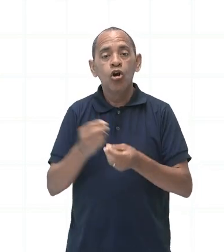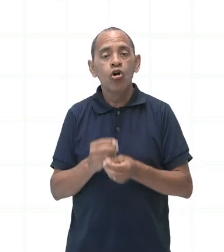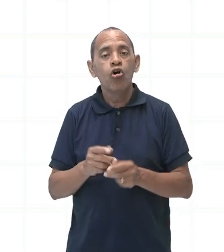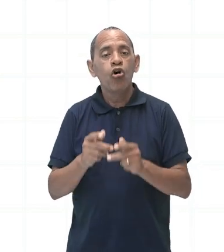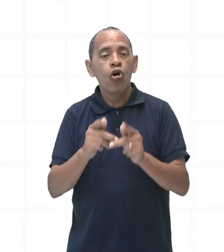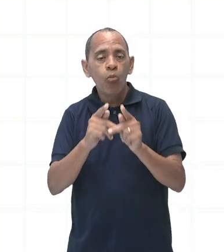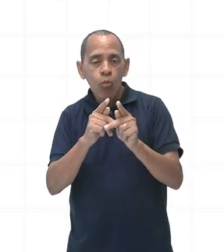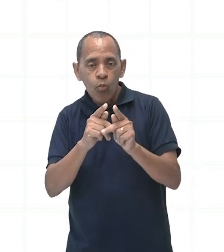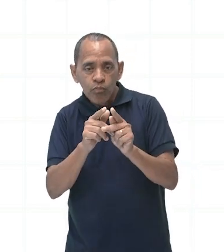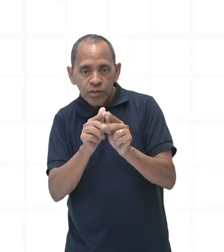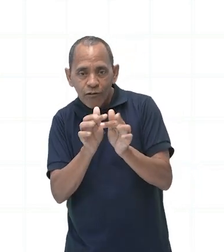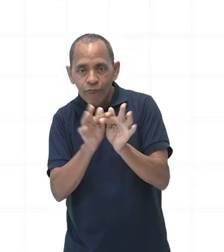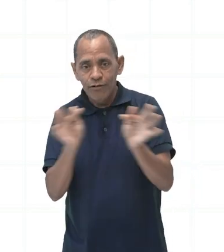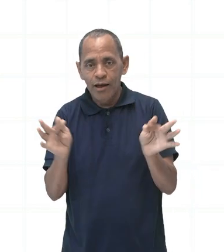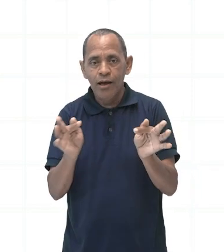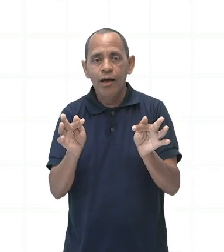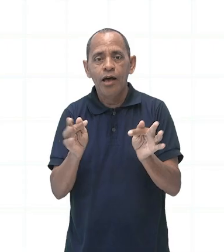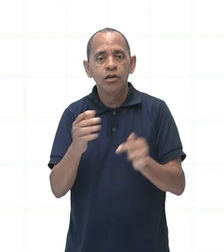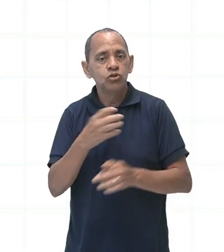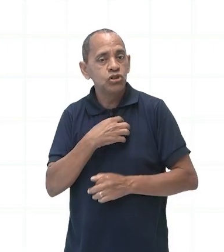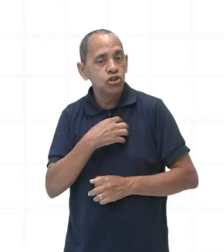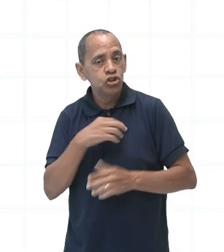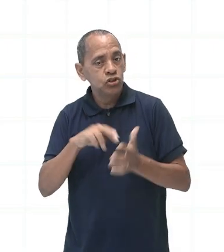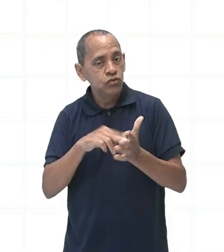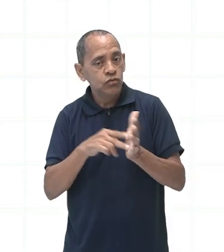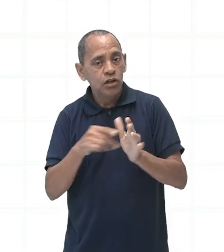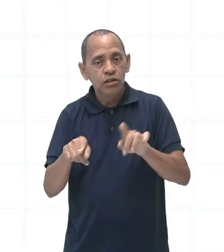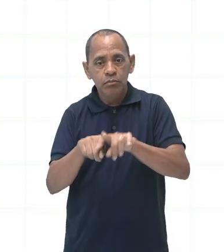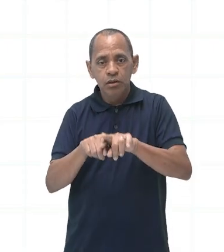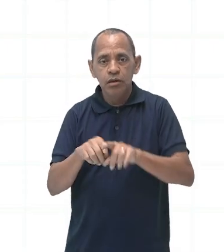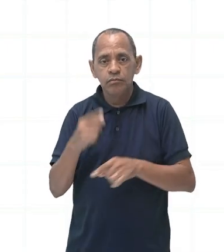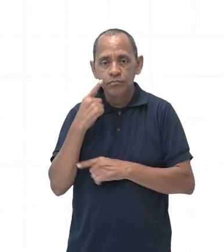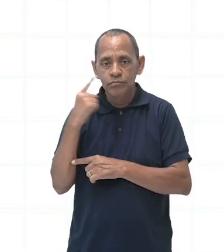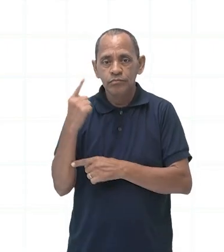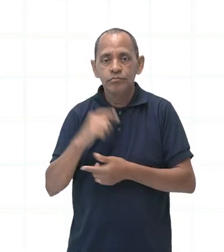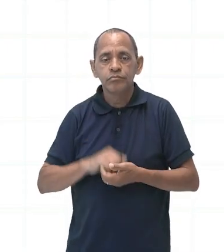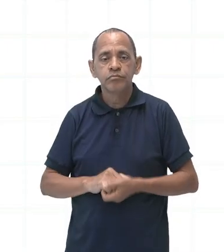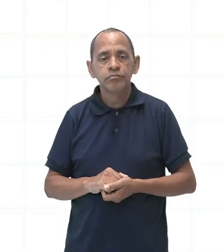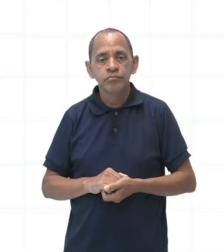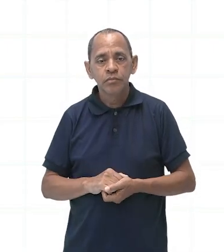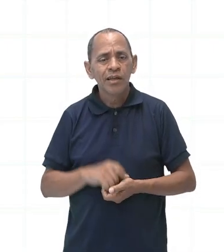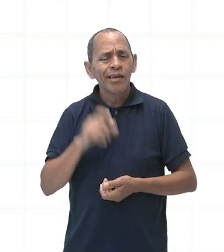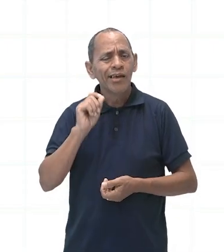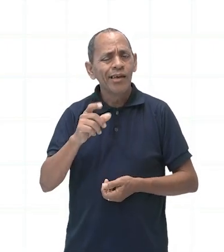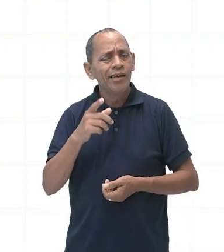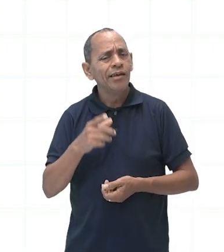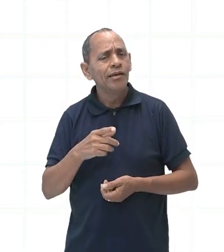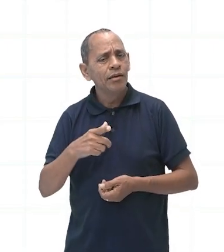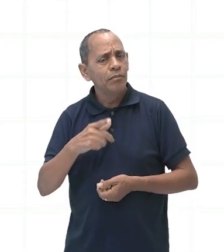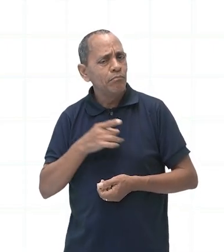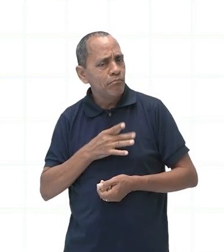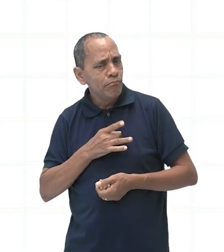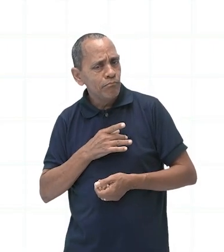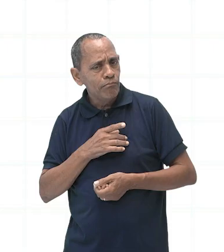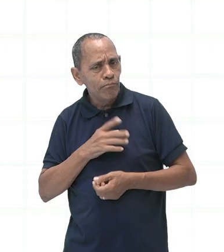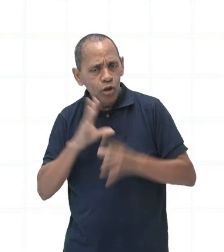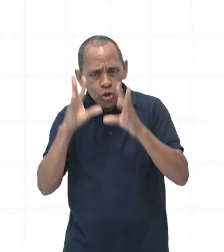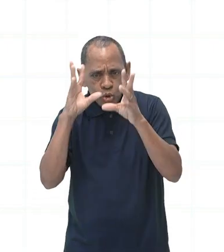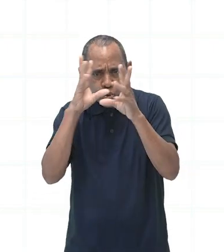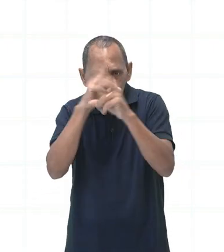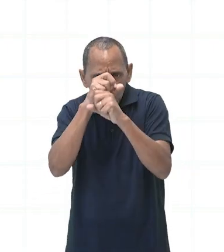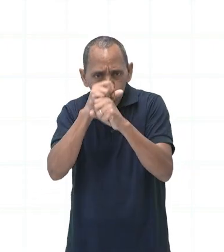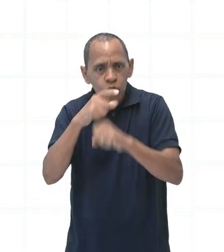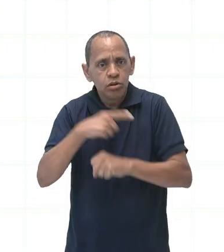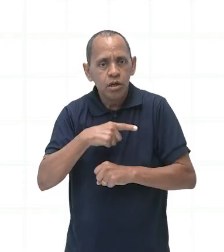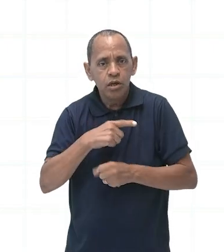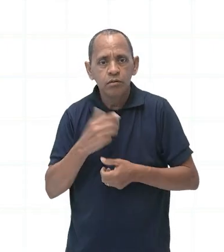As crianças. Então, as crianças, tudo isso daqui é o meu sujeito, todo o restante é predicado, tá? Inclusive, às vezes, está aqui